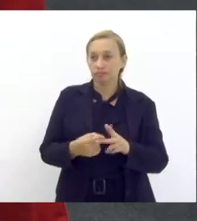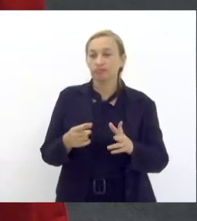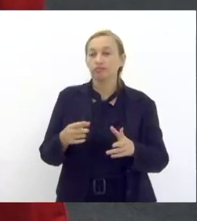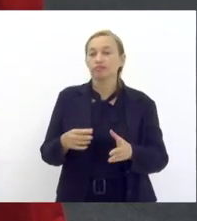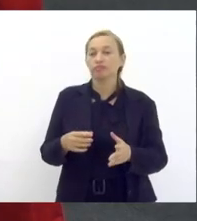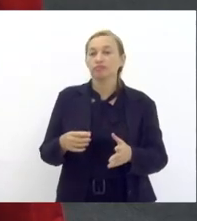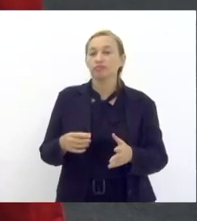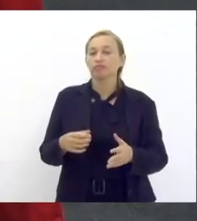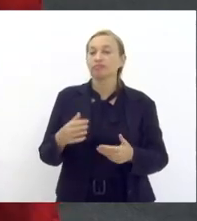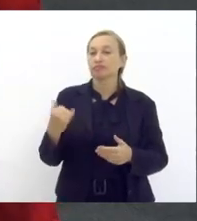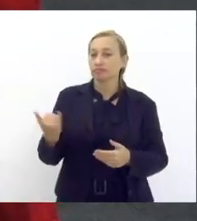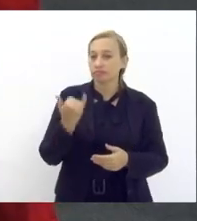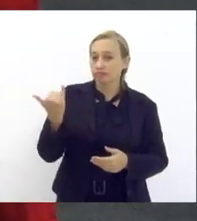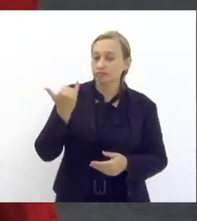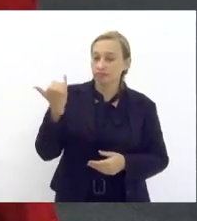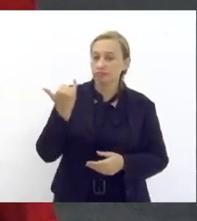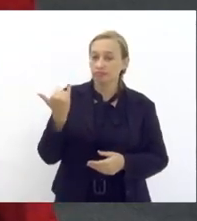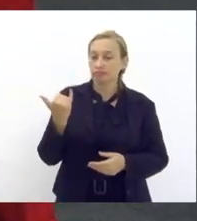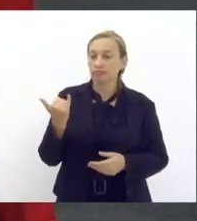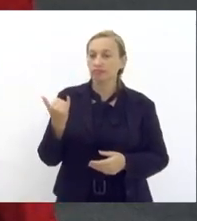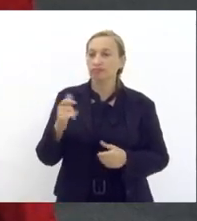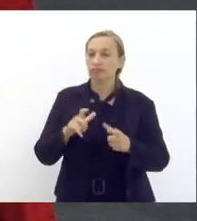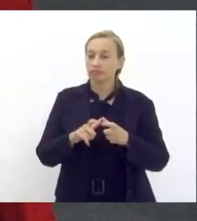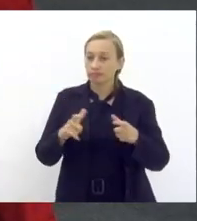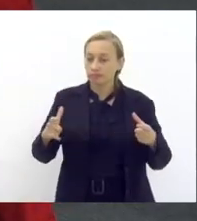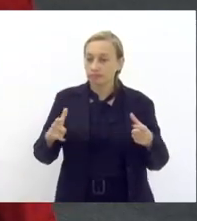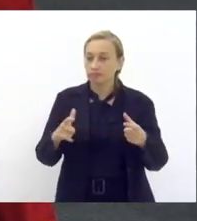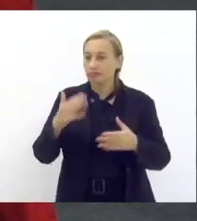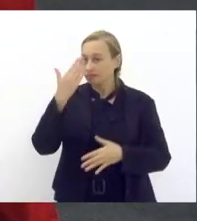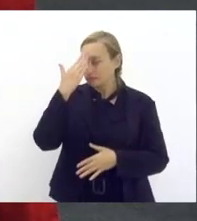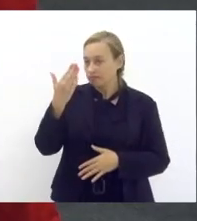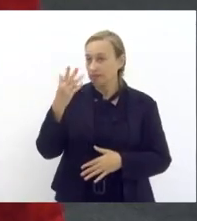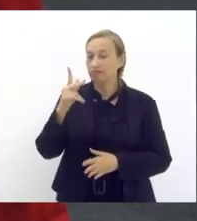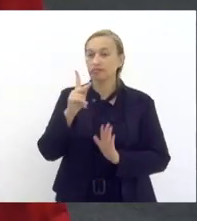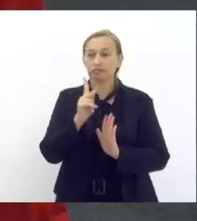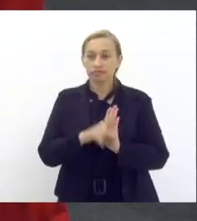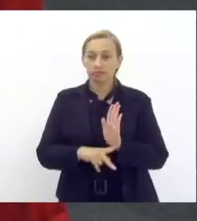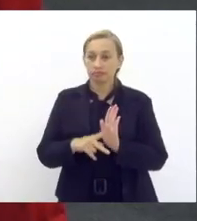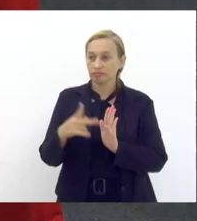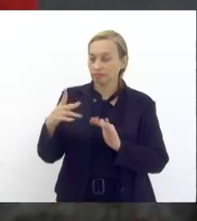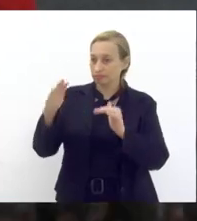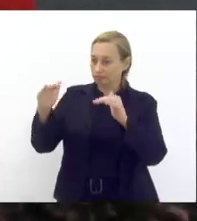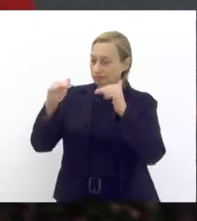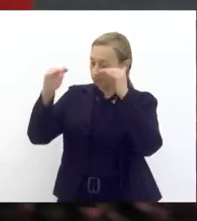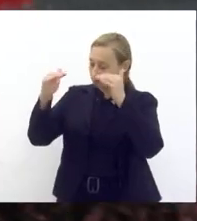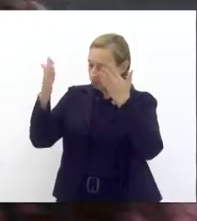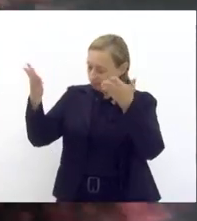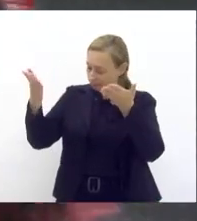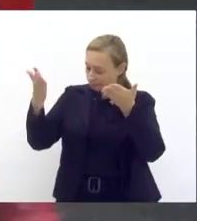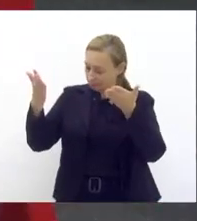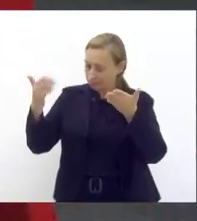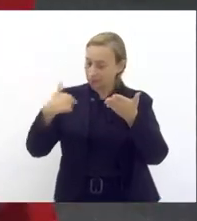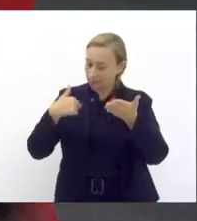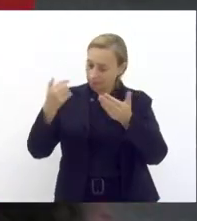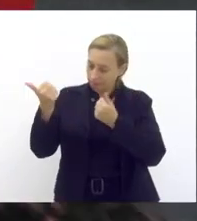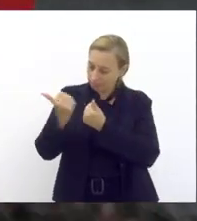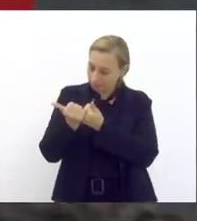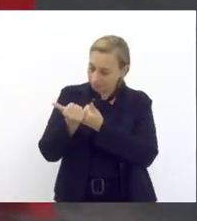forma necessária, abrangente, graças ao projeto de Vossa Excelência, que eu